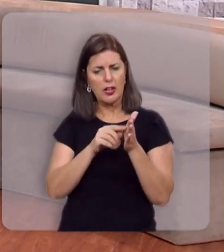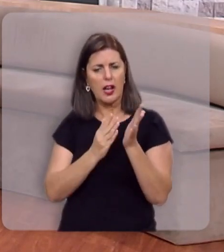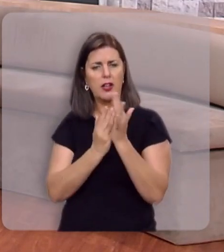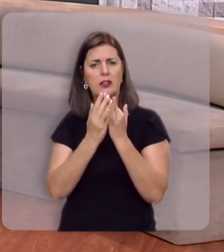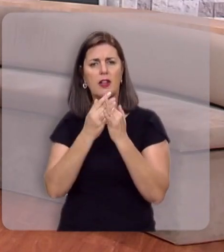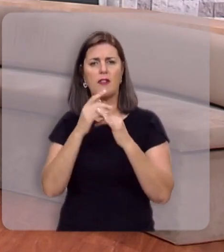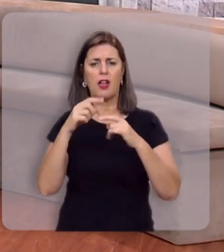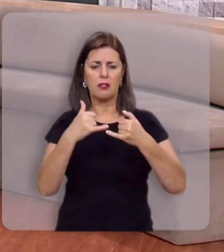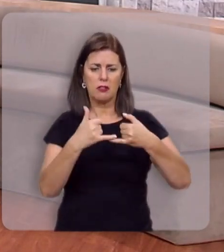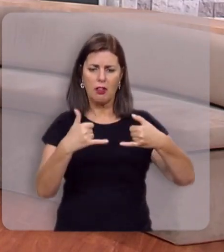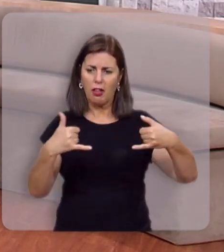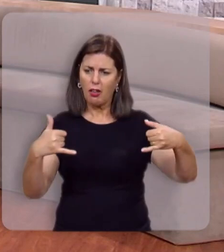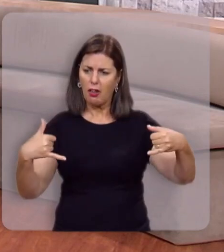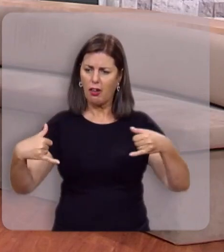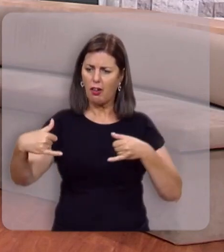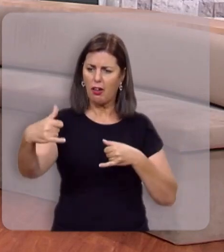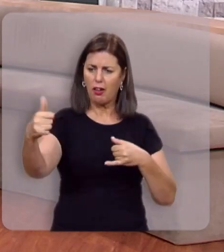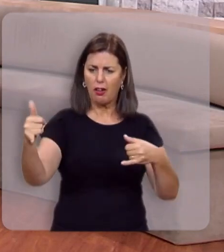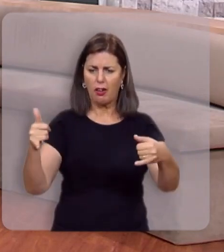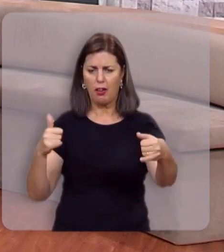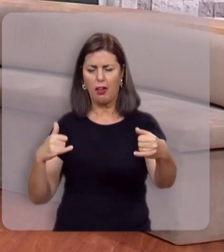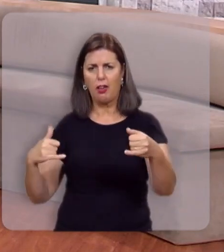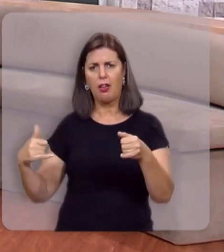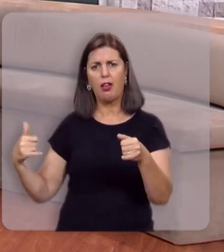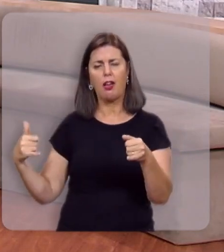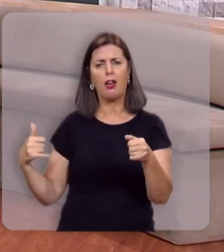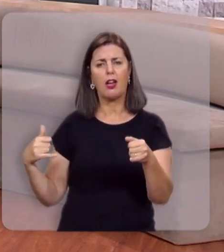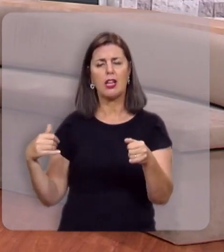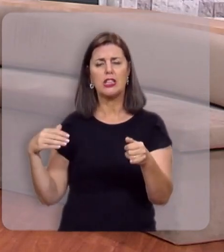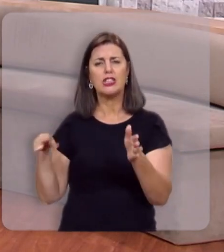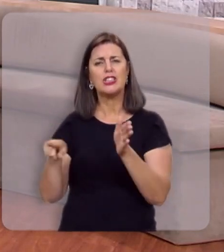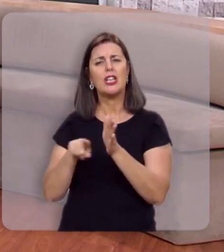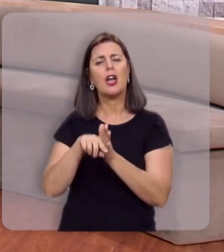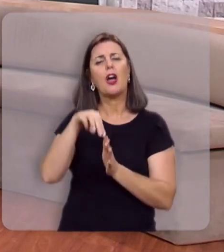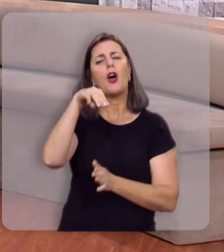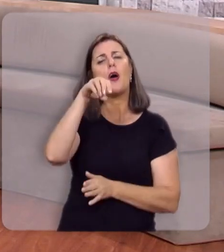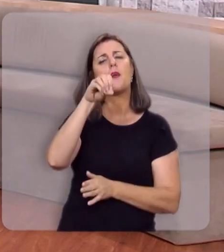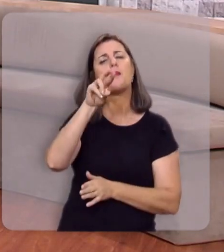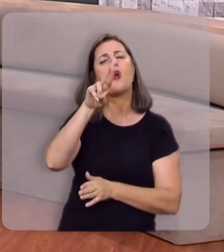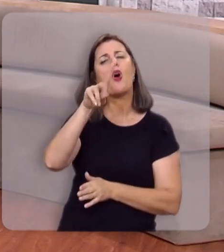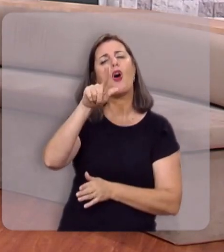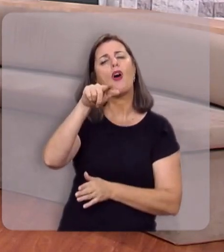por meio de aquedutos das montanhas, chegavam mornas,